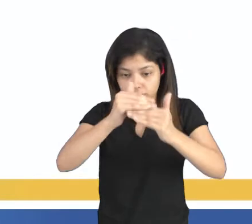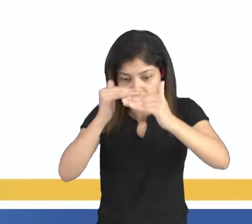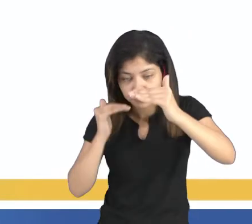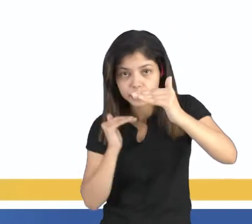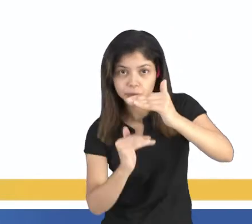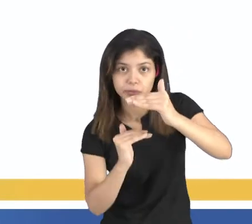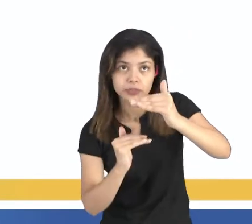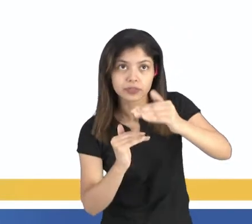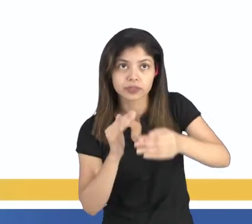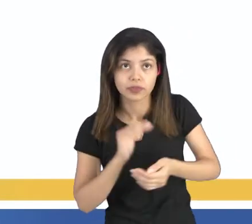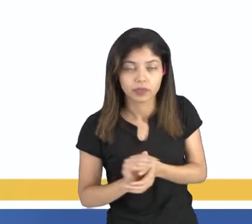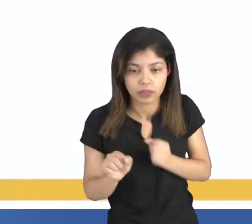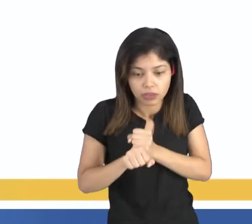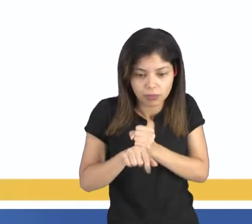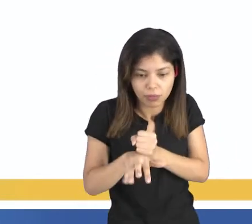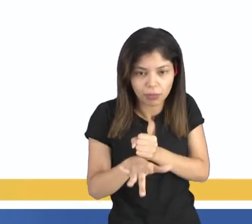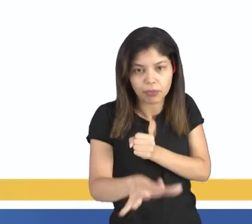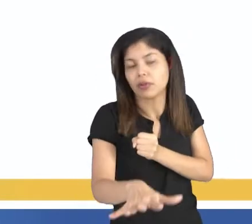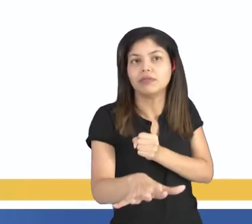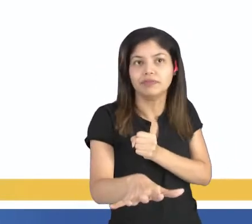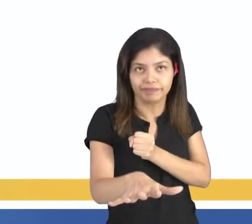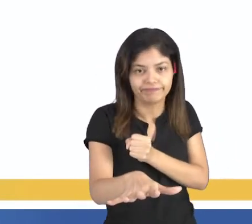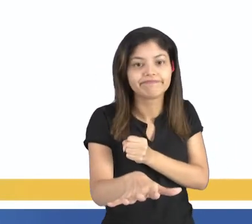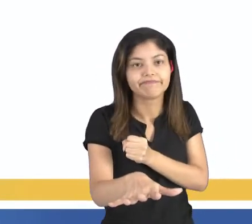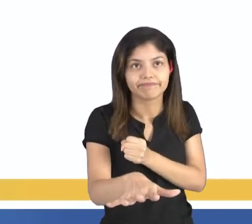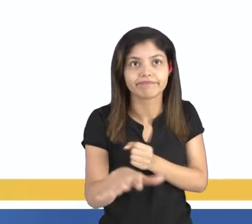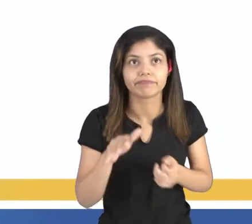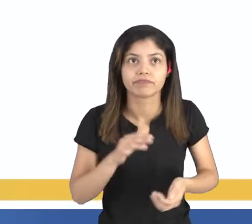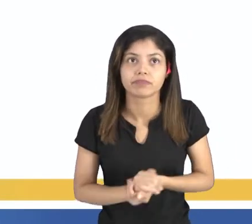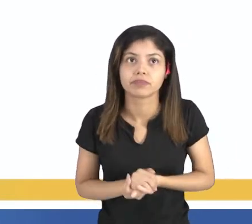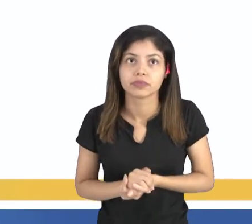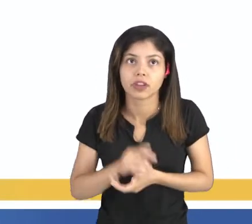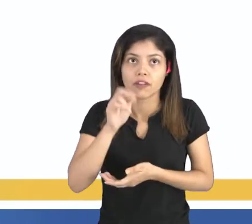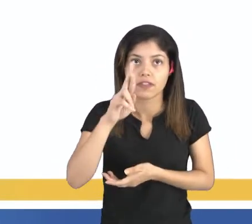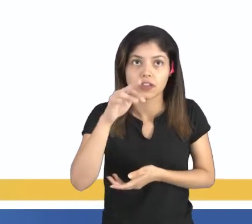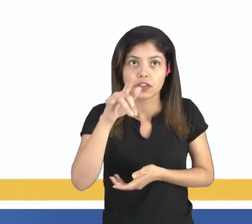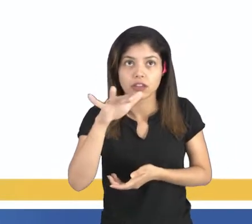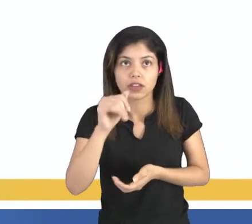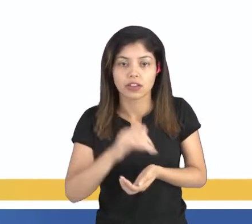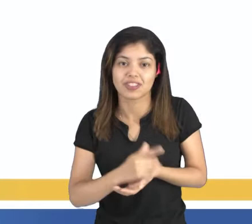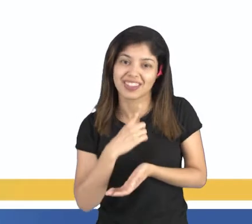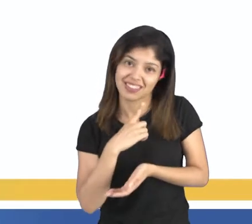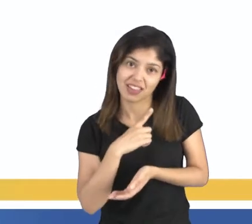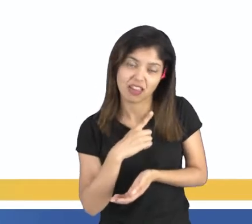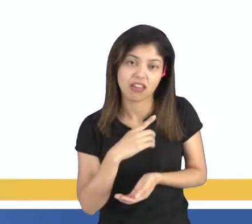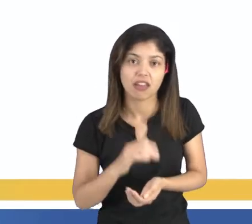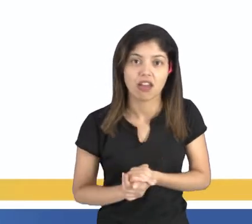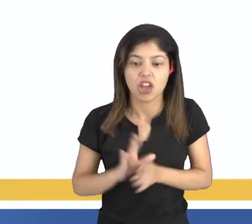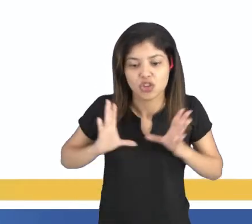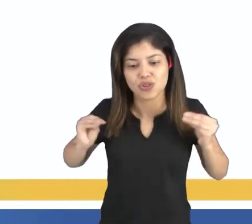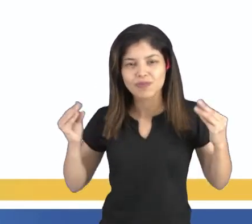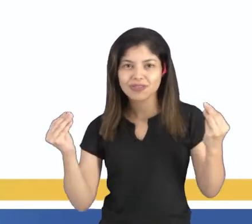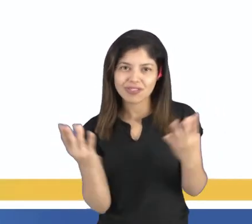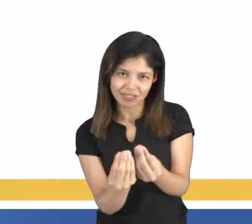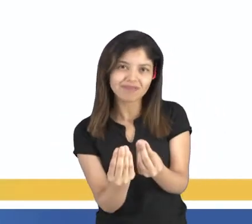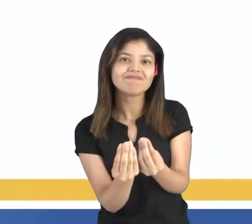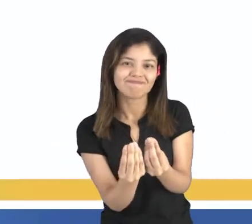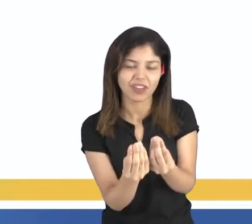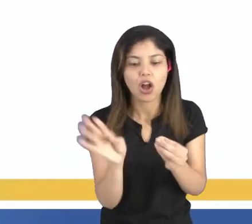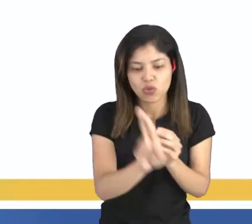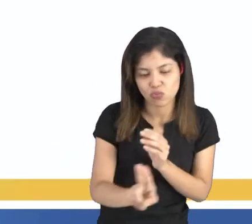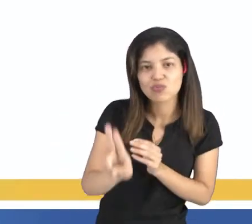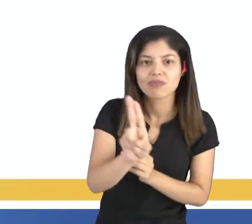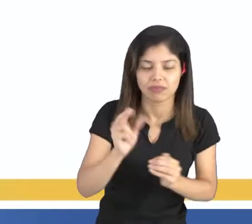da figura, esgoto não tratado lançado nessas águas, os fertilizantes artificiais usados, principalmente na